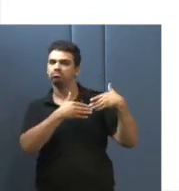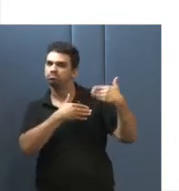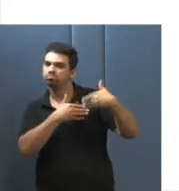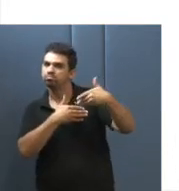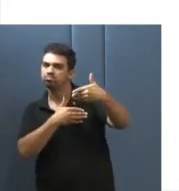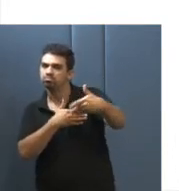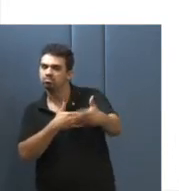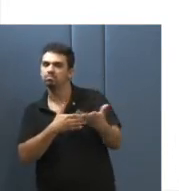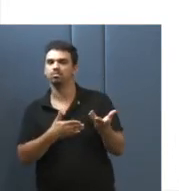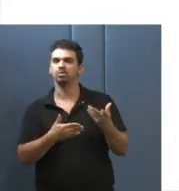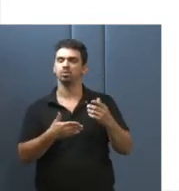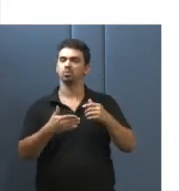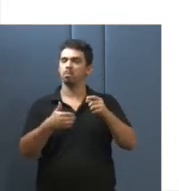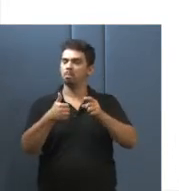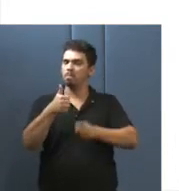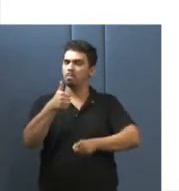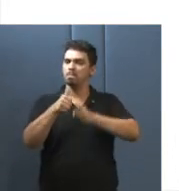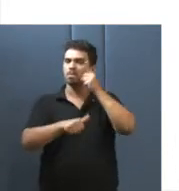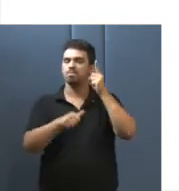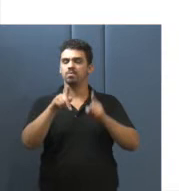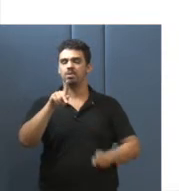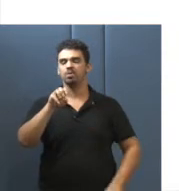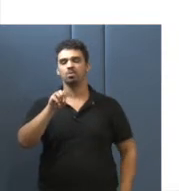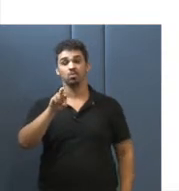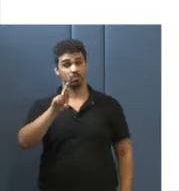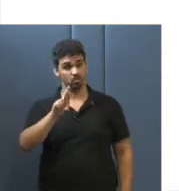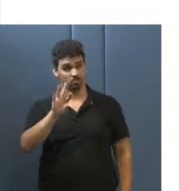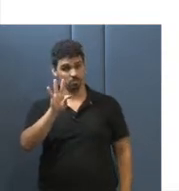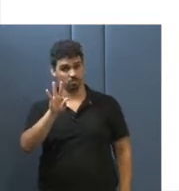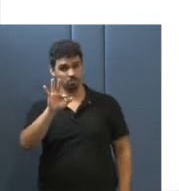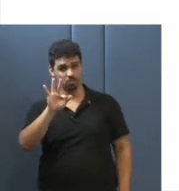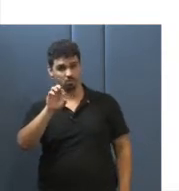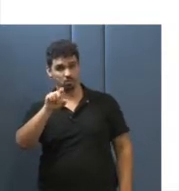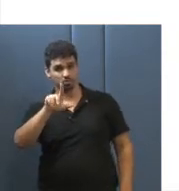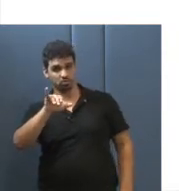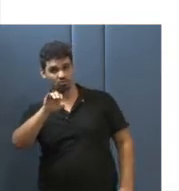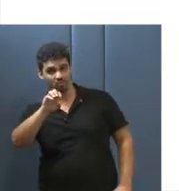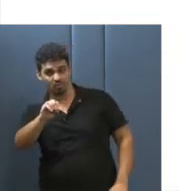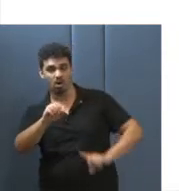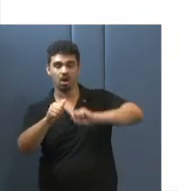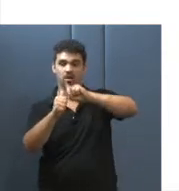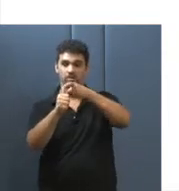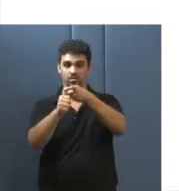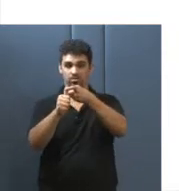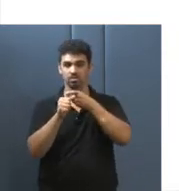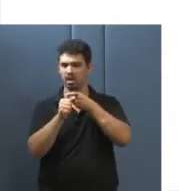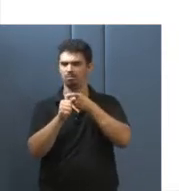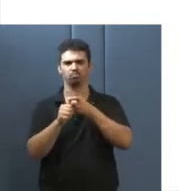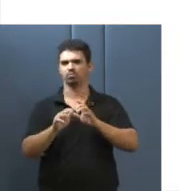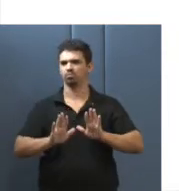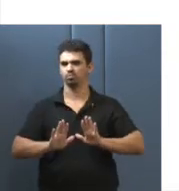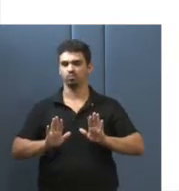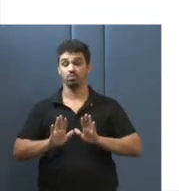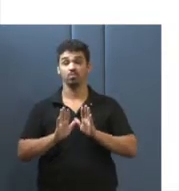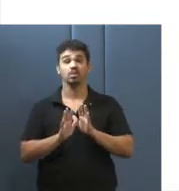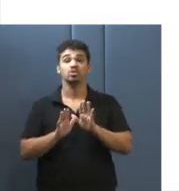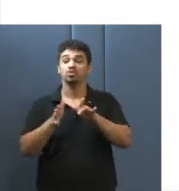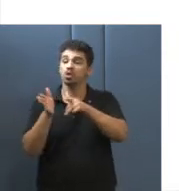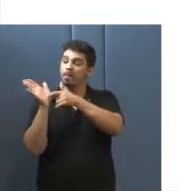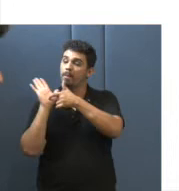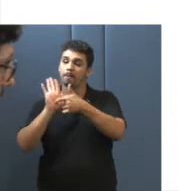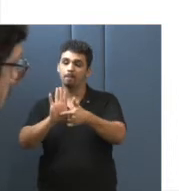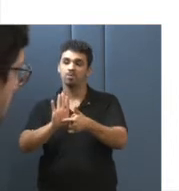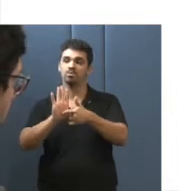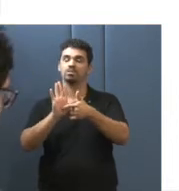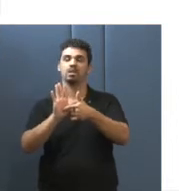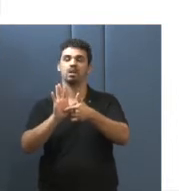nosso primeiro portfólio de débitos, mas é só para trazer para a gente a noção de que